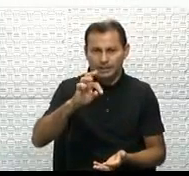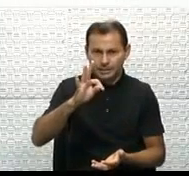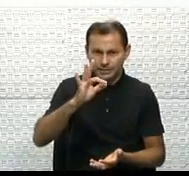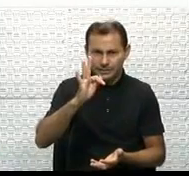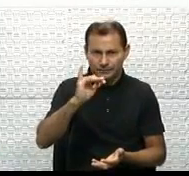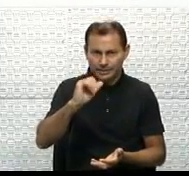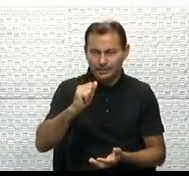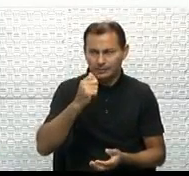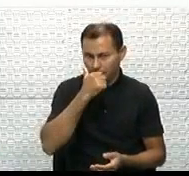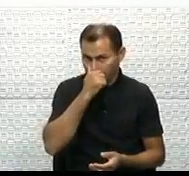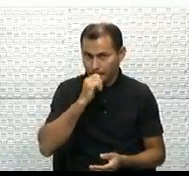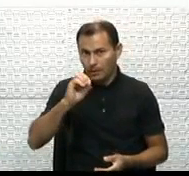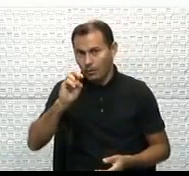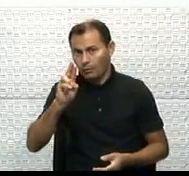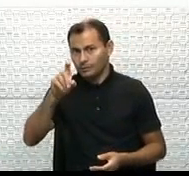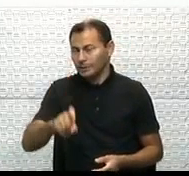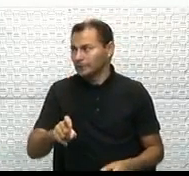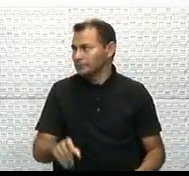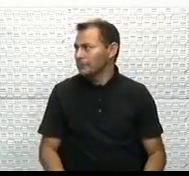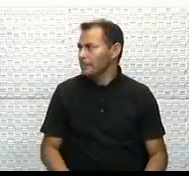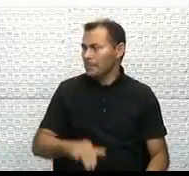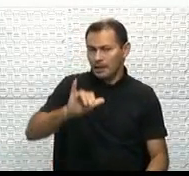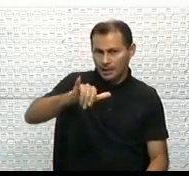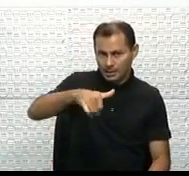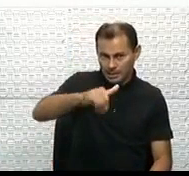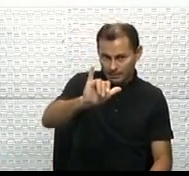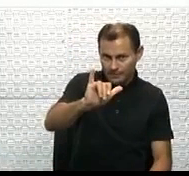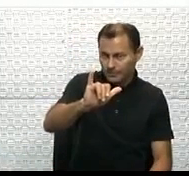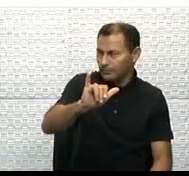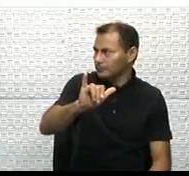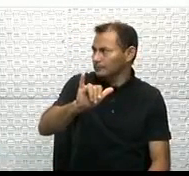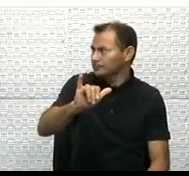científica. Ou seja, y